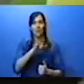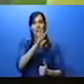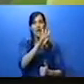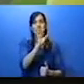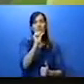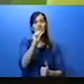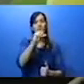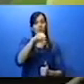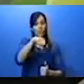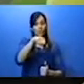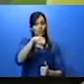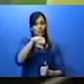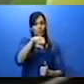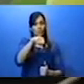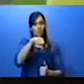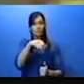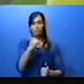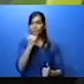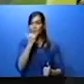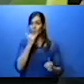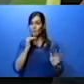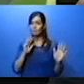49. Desculpa.